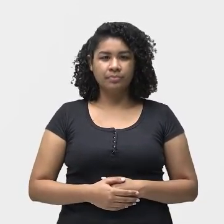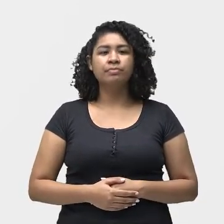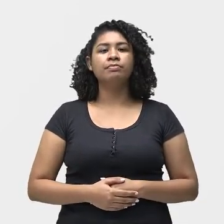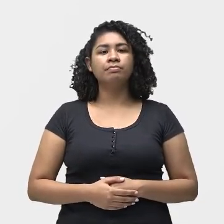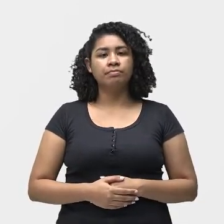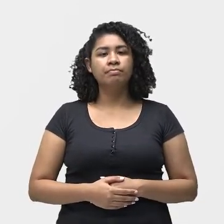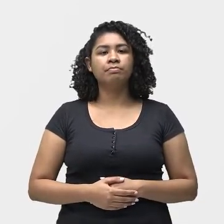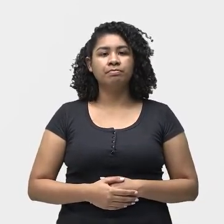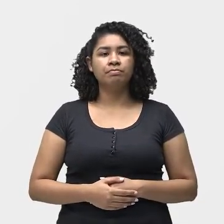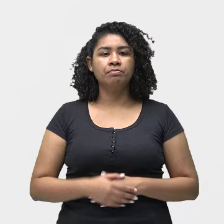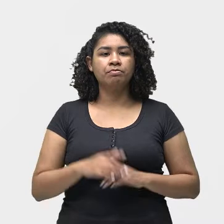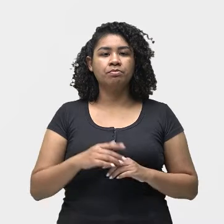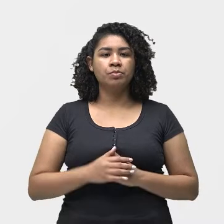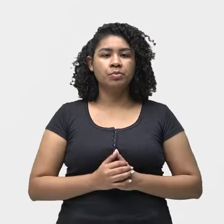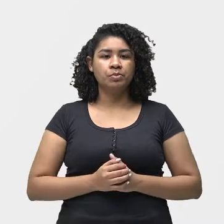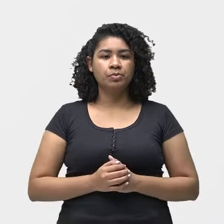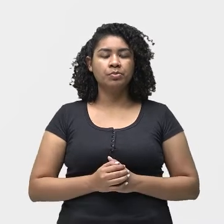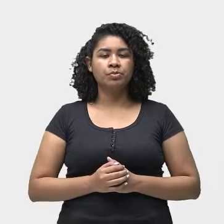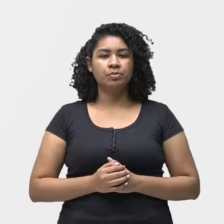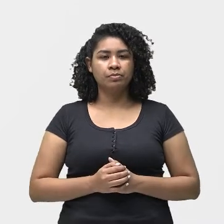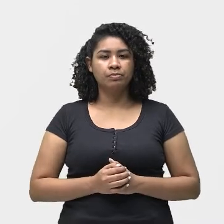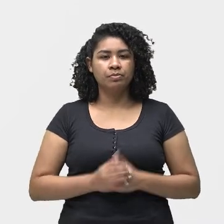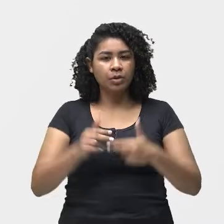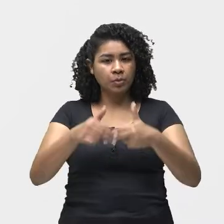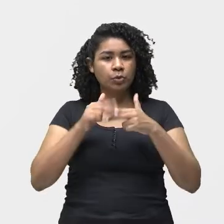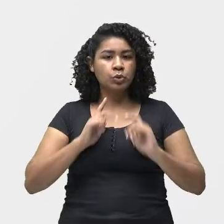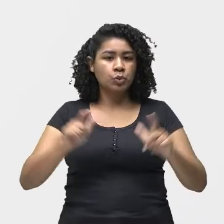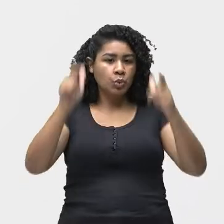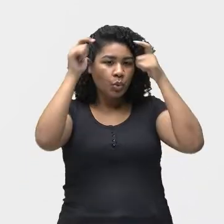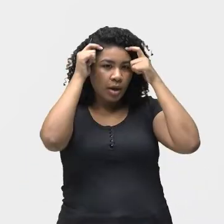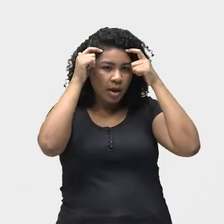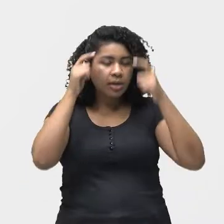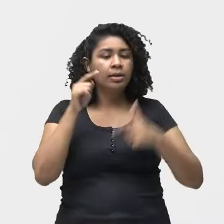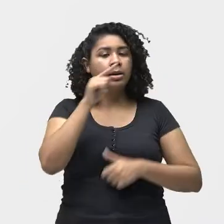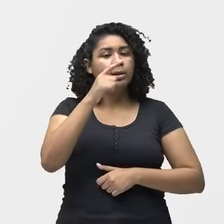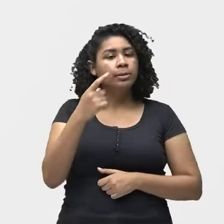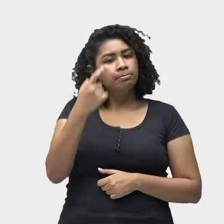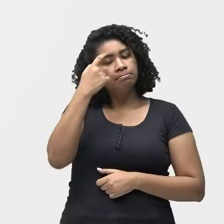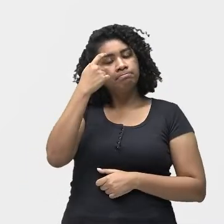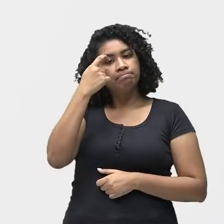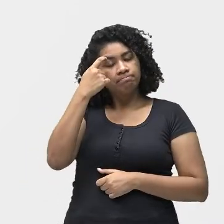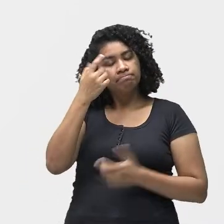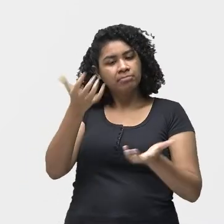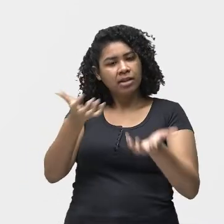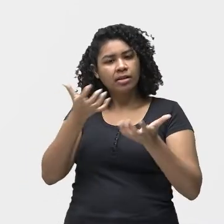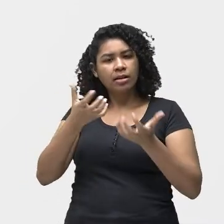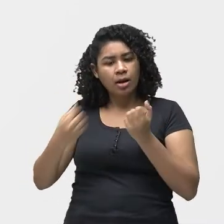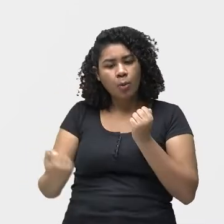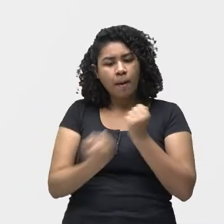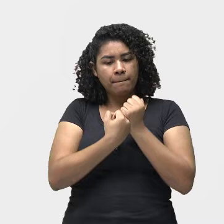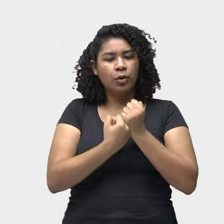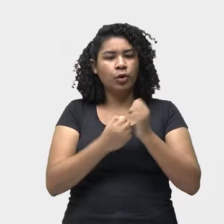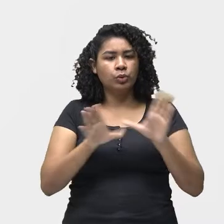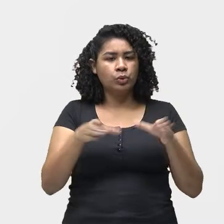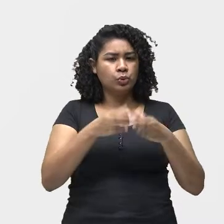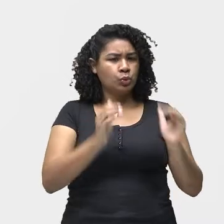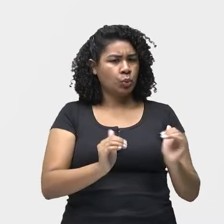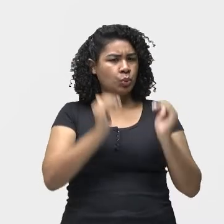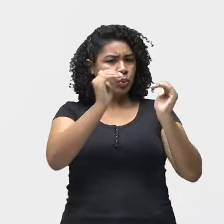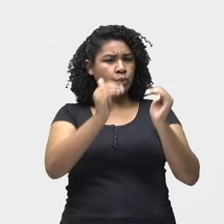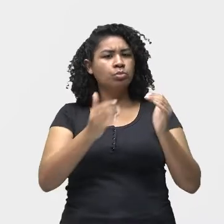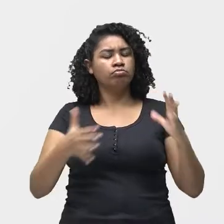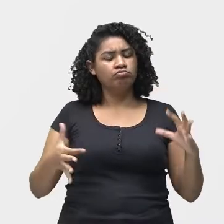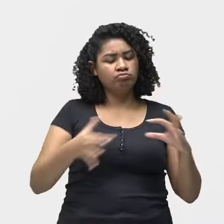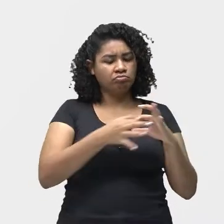beneficiava a burguesia, entretanto, o rei ainda cultivava o apoio da nobreza, reforçando os laços de